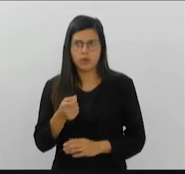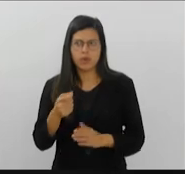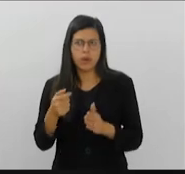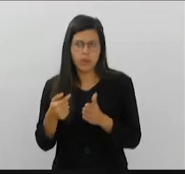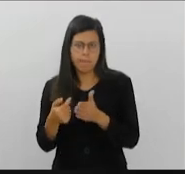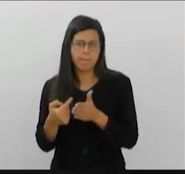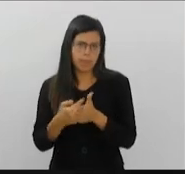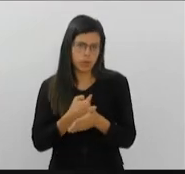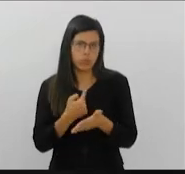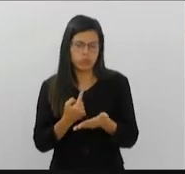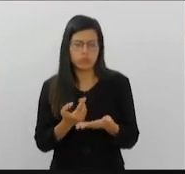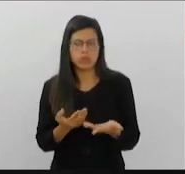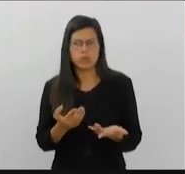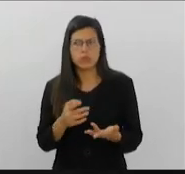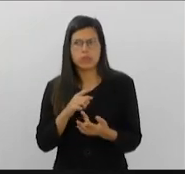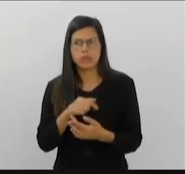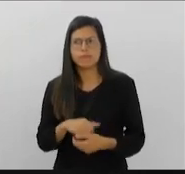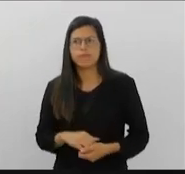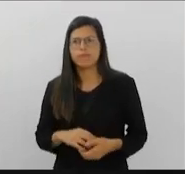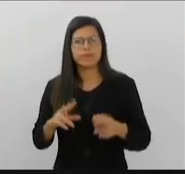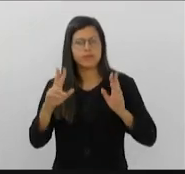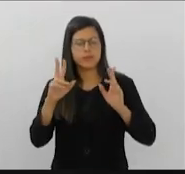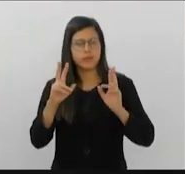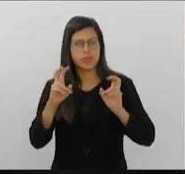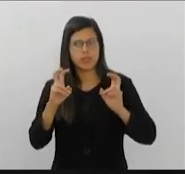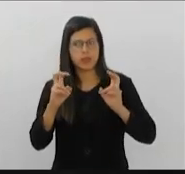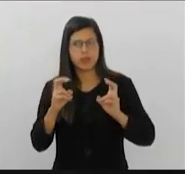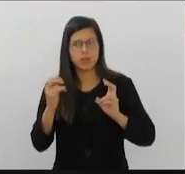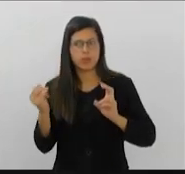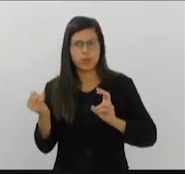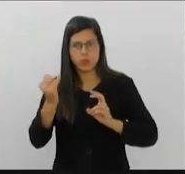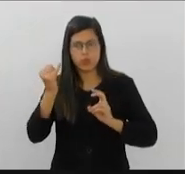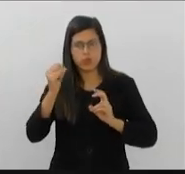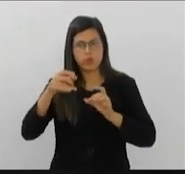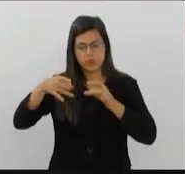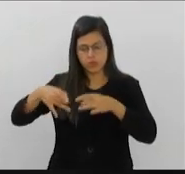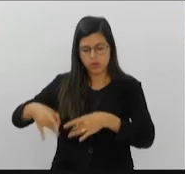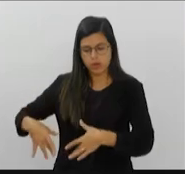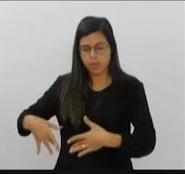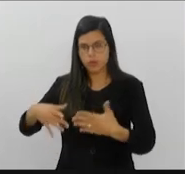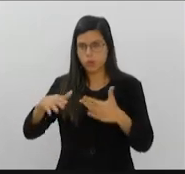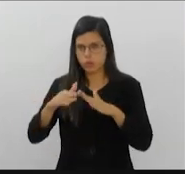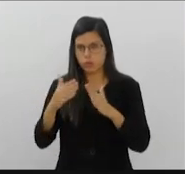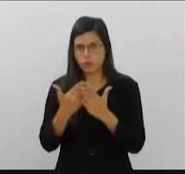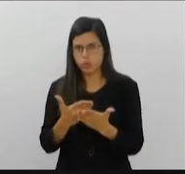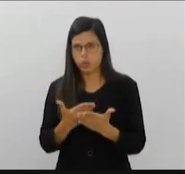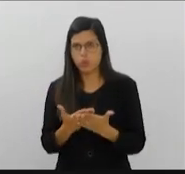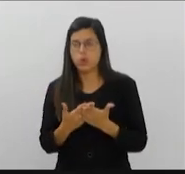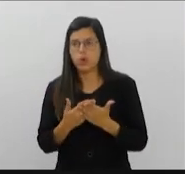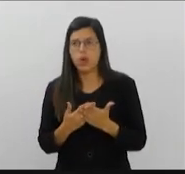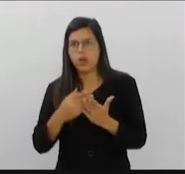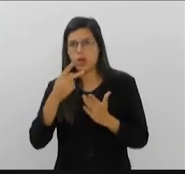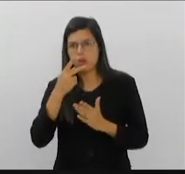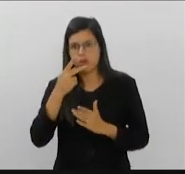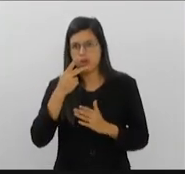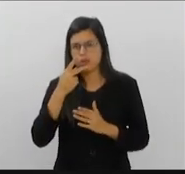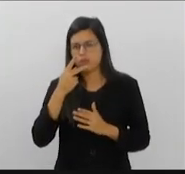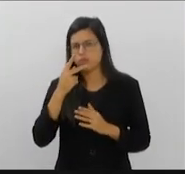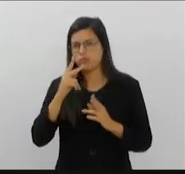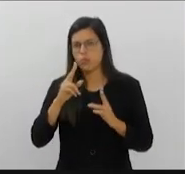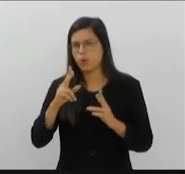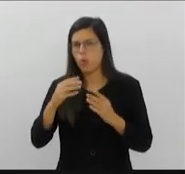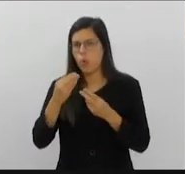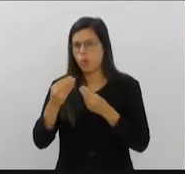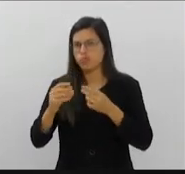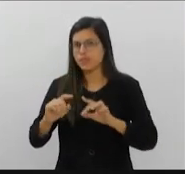né? E sobre um tema muito importante, que é a evasão escolar. Eu acho que, para a gente tomar nota do tamanho, né, do